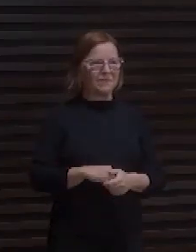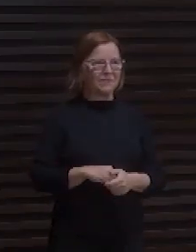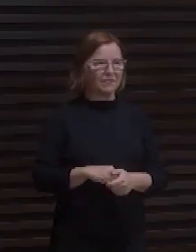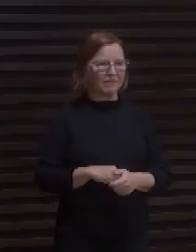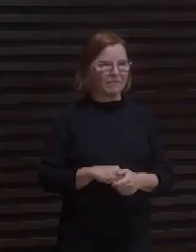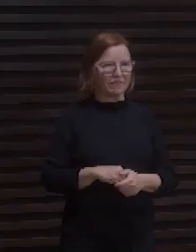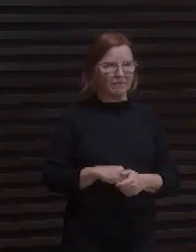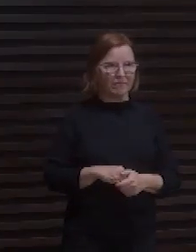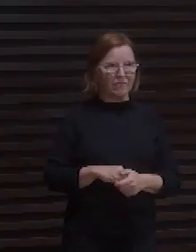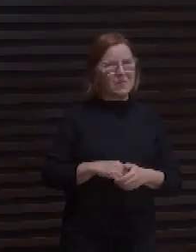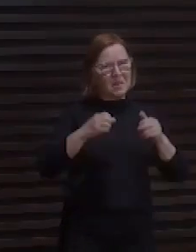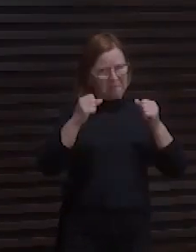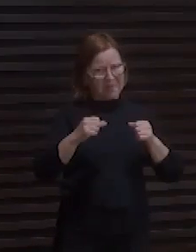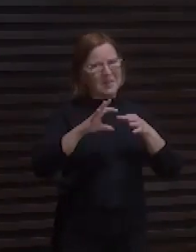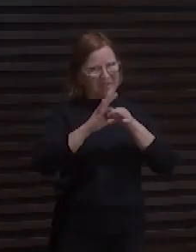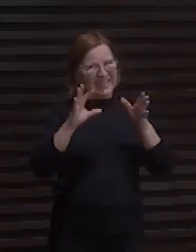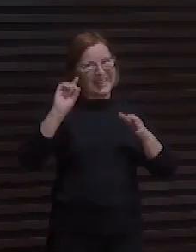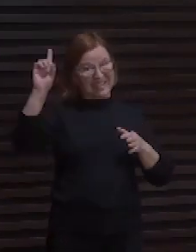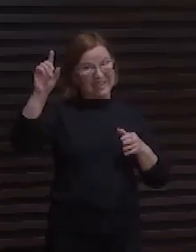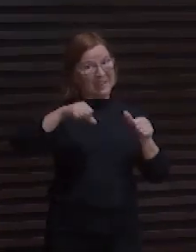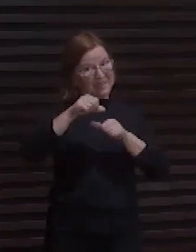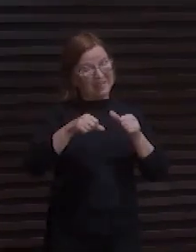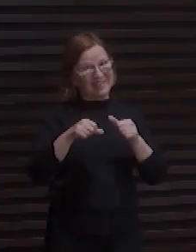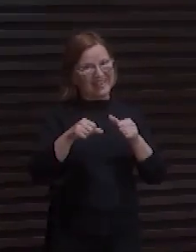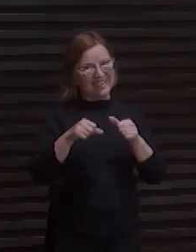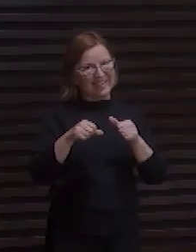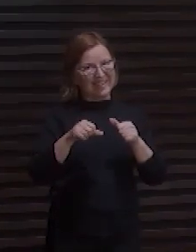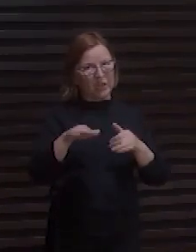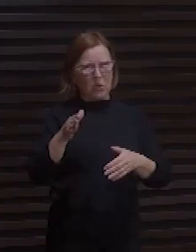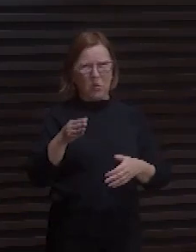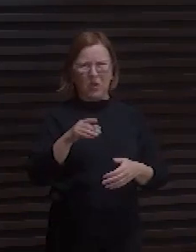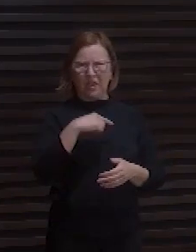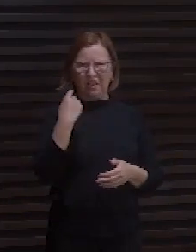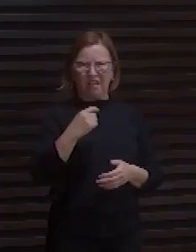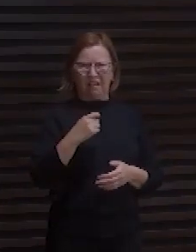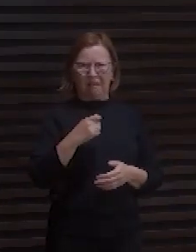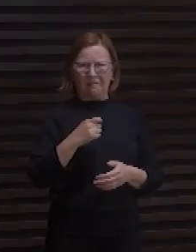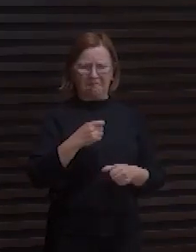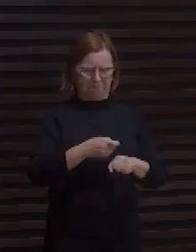Podemos fazer isso? Deixar que Deus nos transforme? Ou nós vamos ser resistentes a Ele?